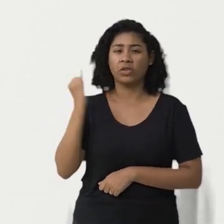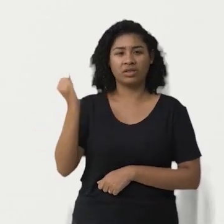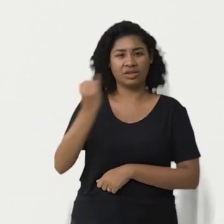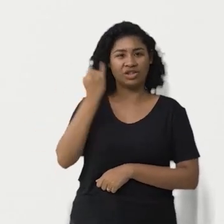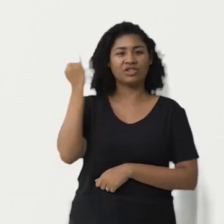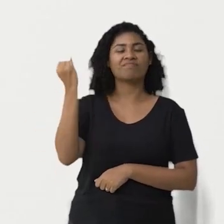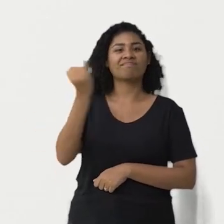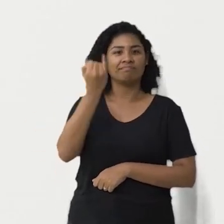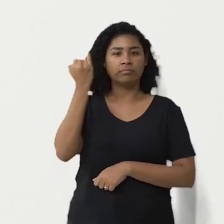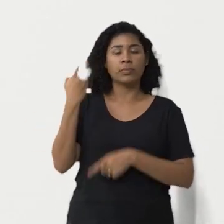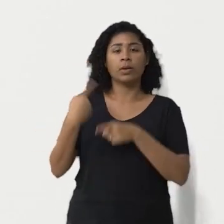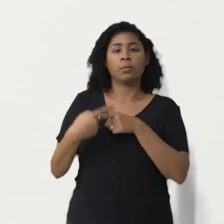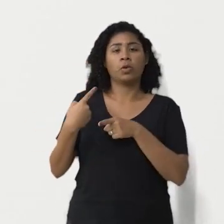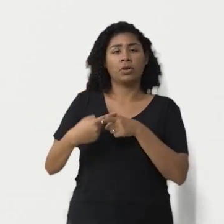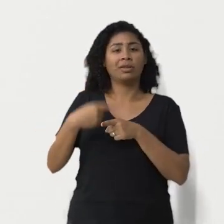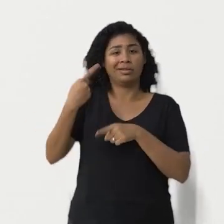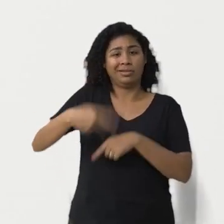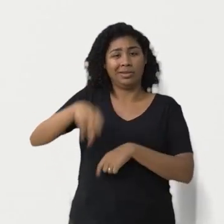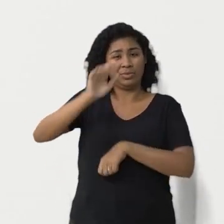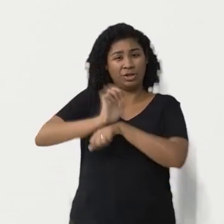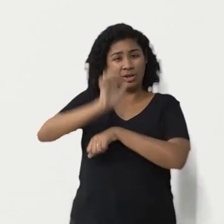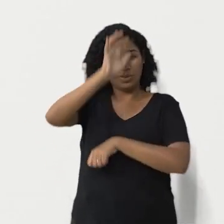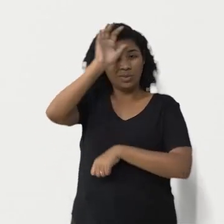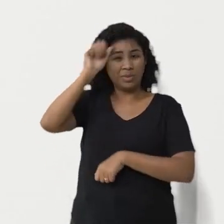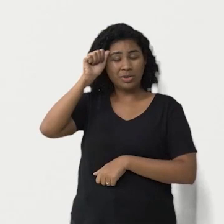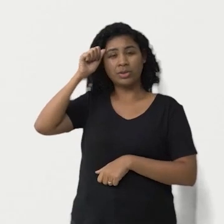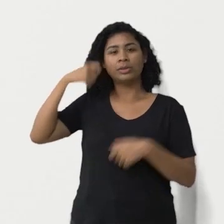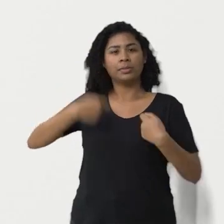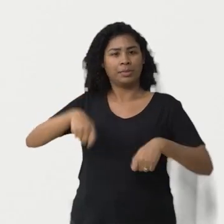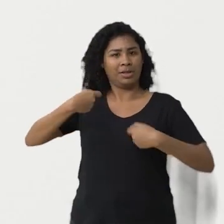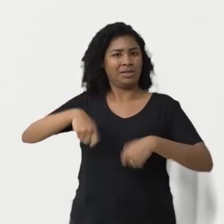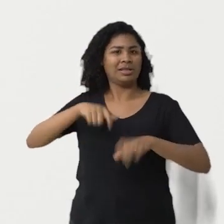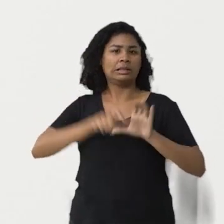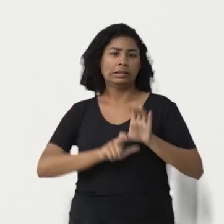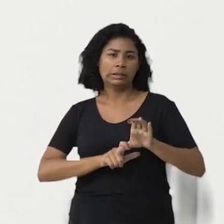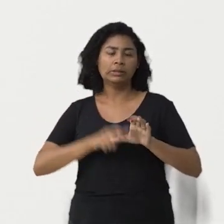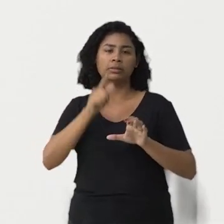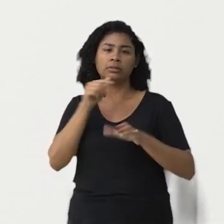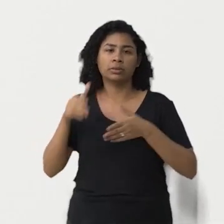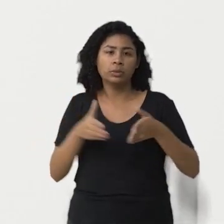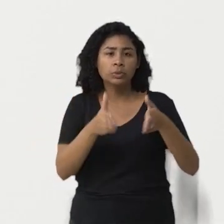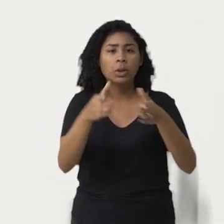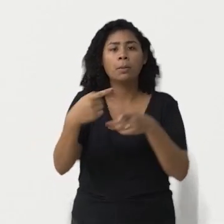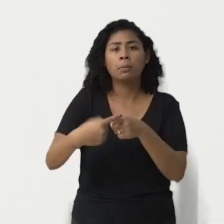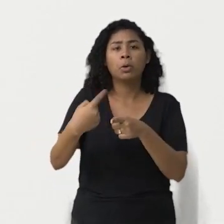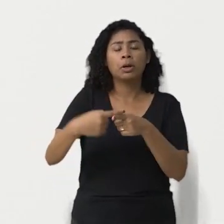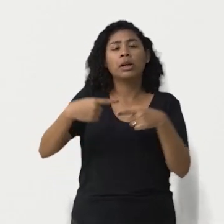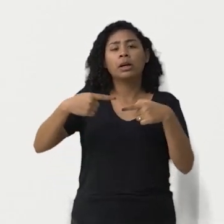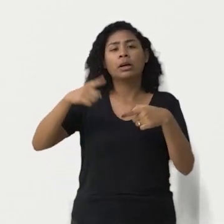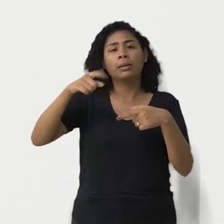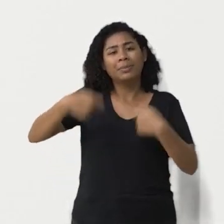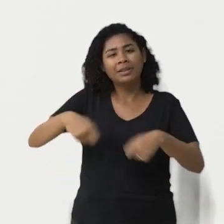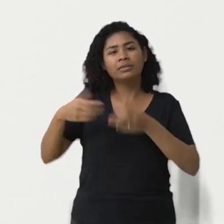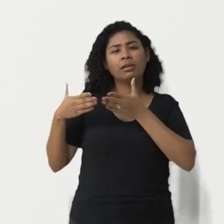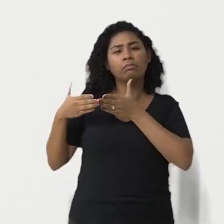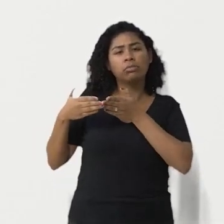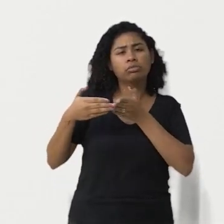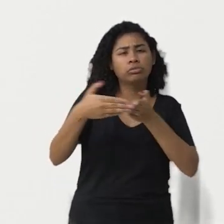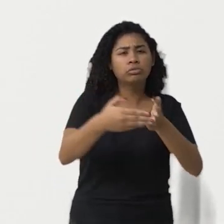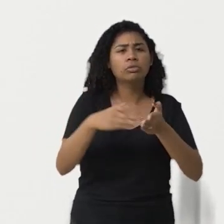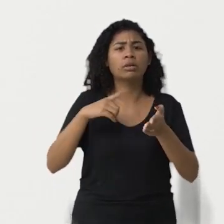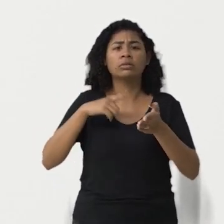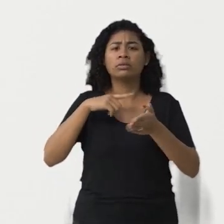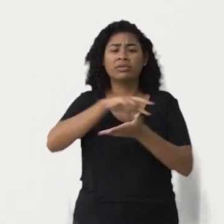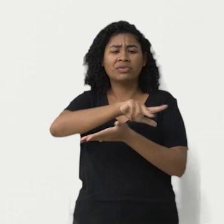né? Principalmente para o nosso estado, que vai ser o principal meio de transporte que vem através dos rios, Rio Juruá,